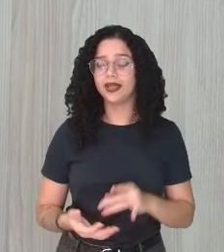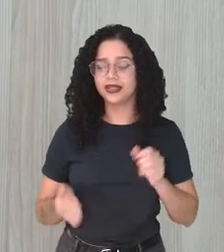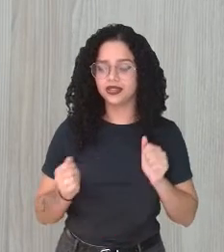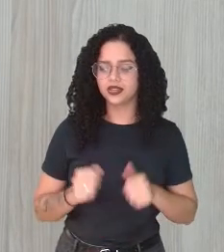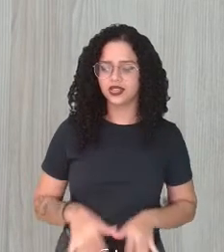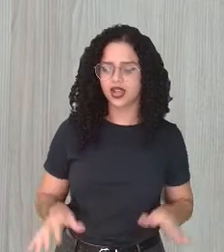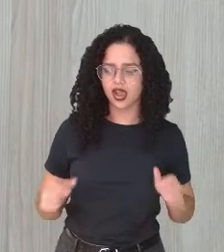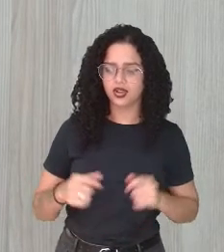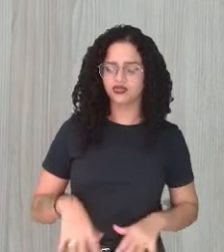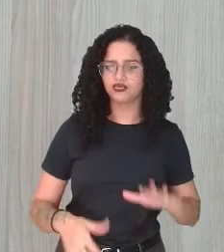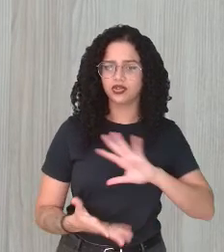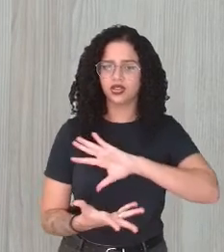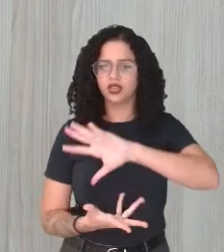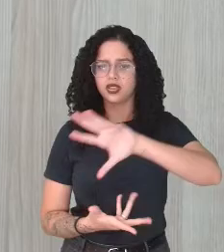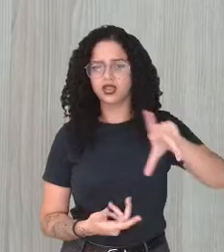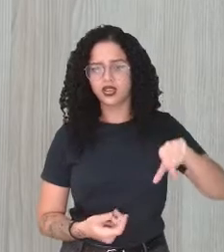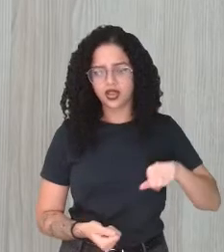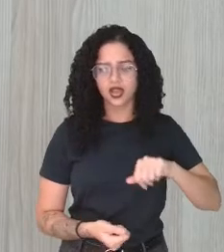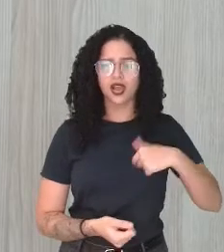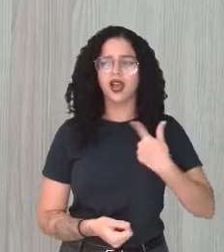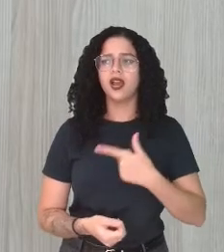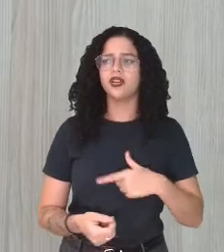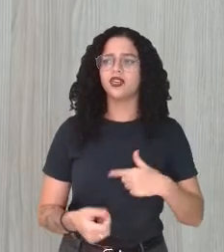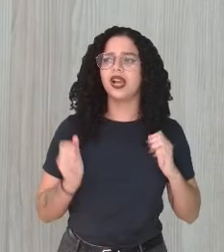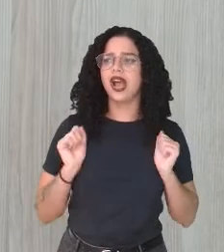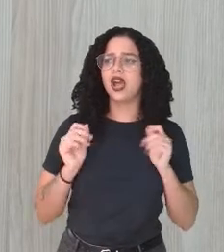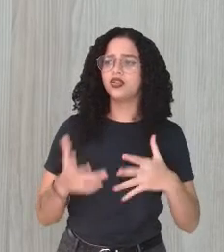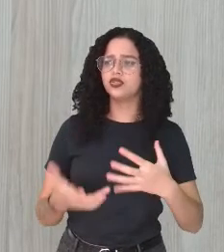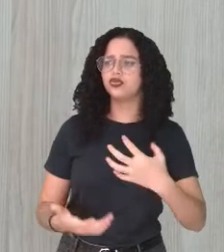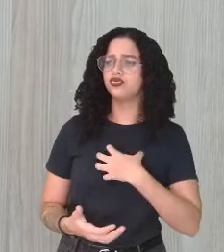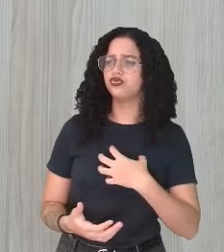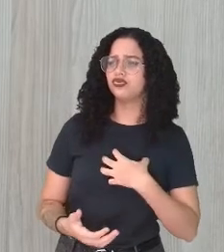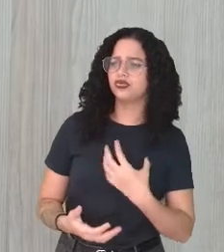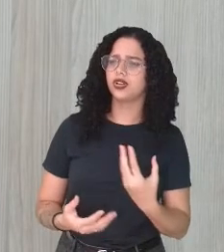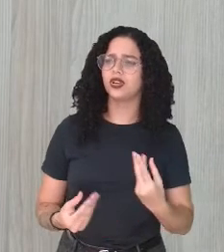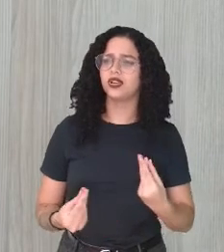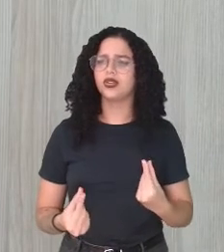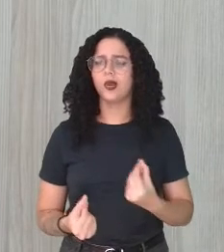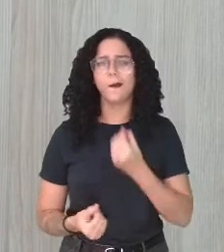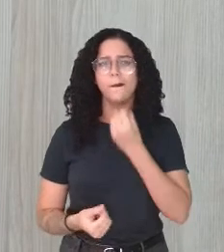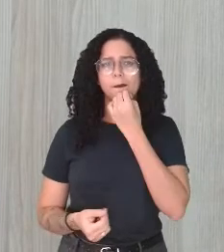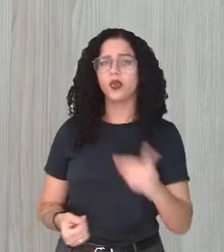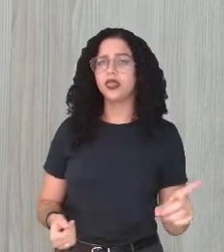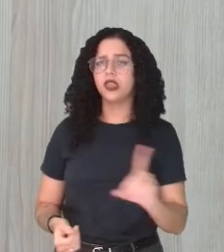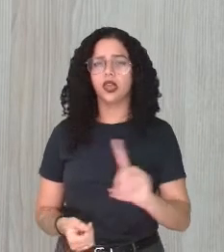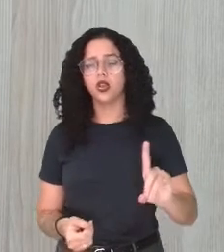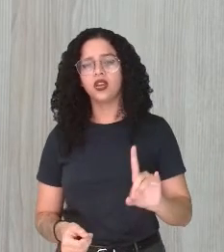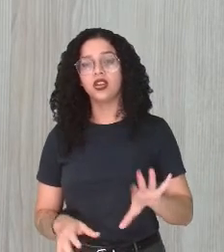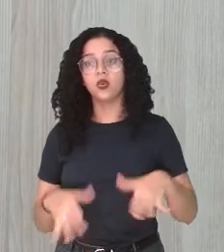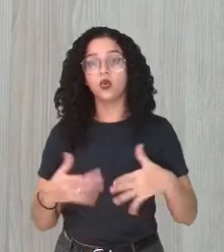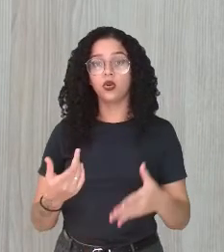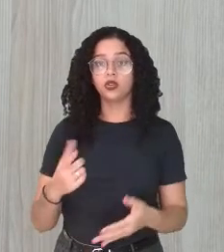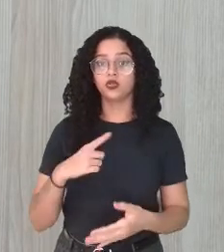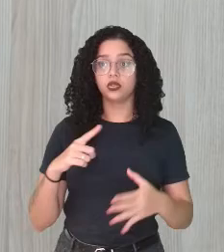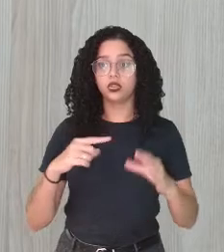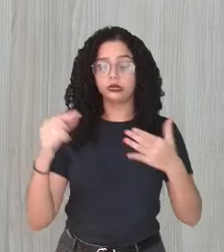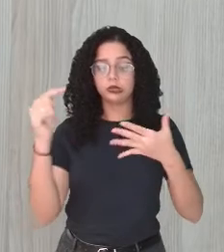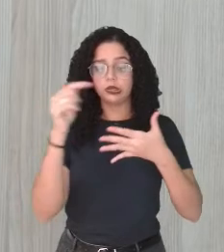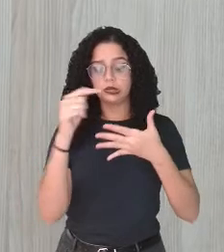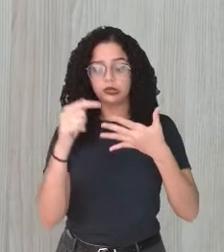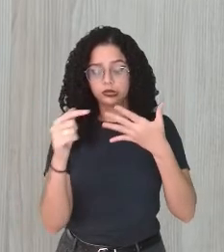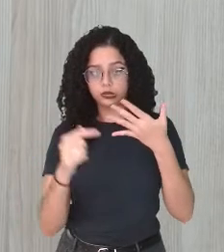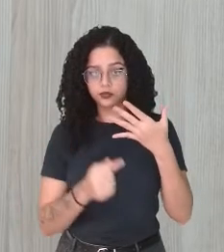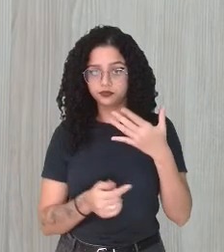desgastando o nosso planeta Terra, está agindo de uma forma indevida, inadequada. E quando a gente coloca esses pilares, né, que